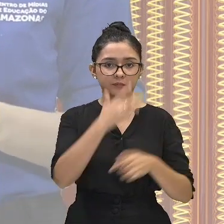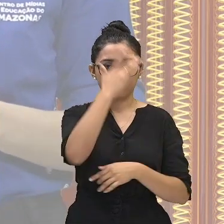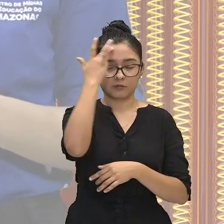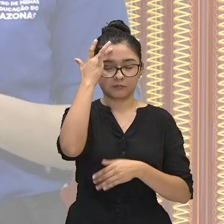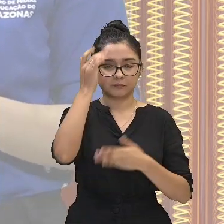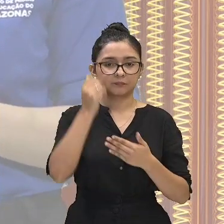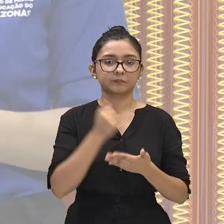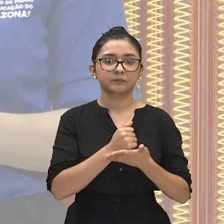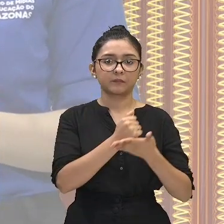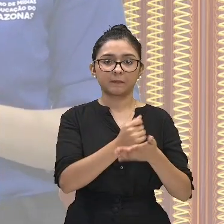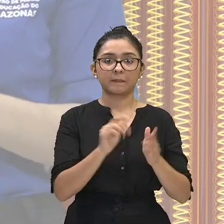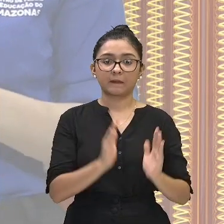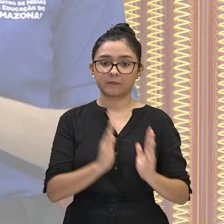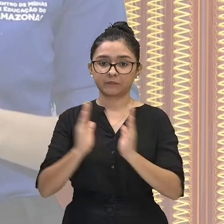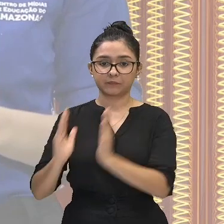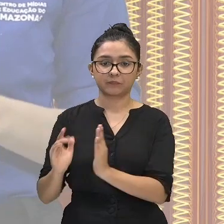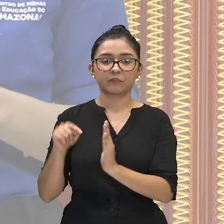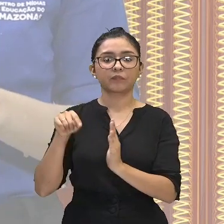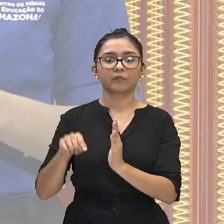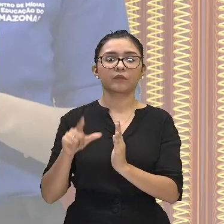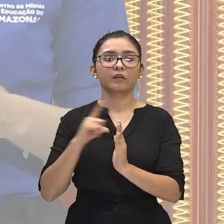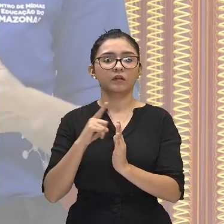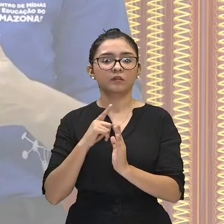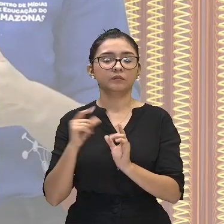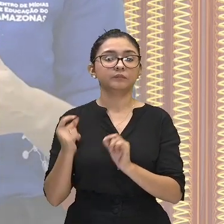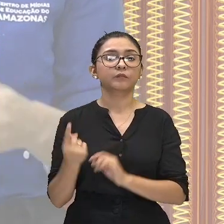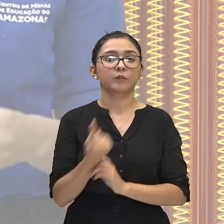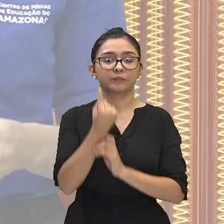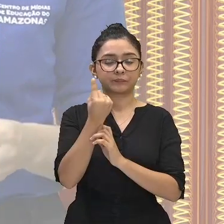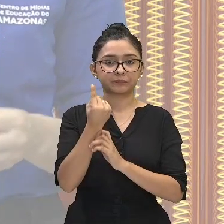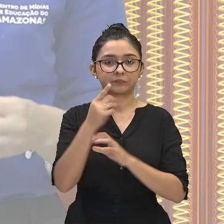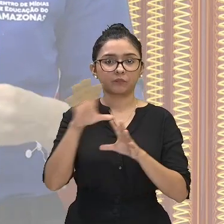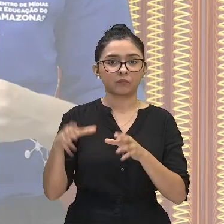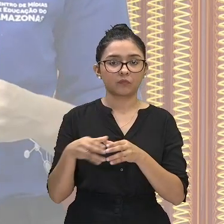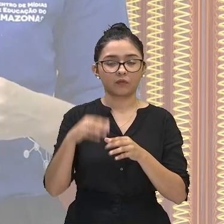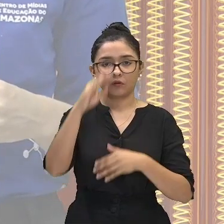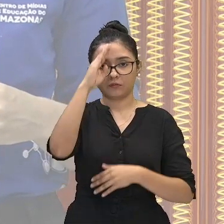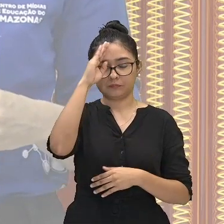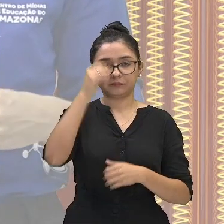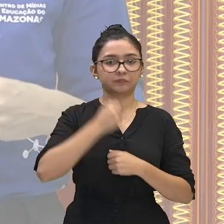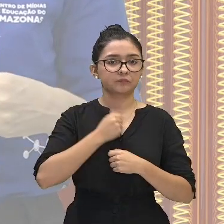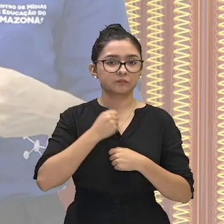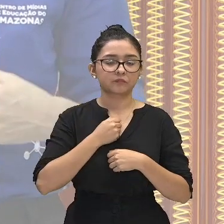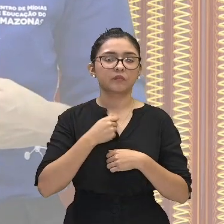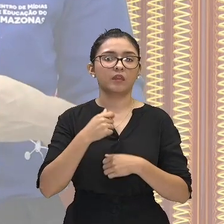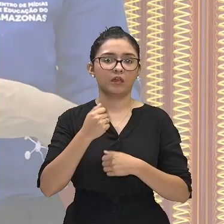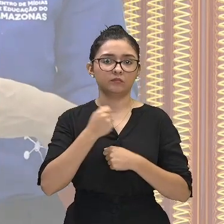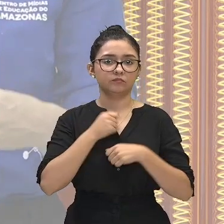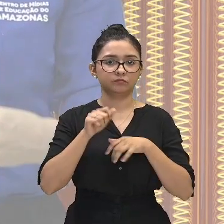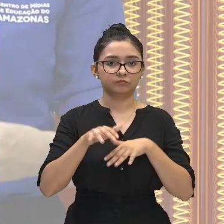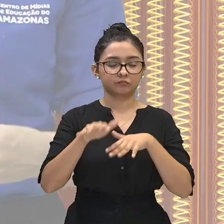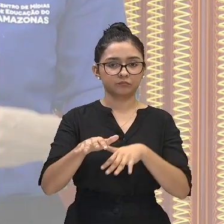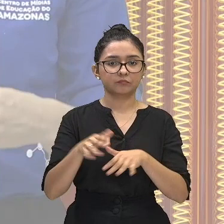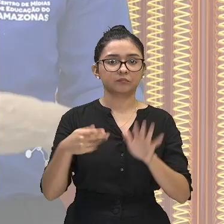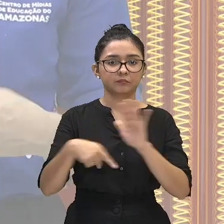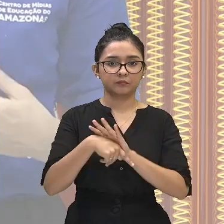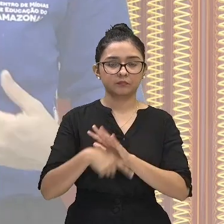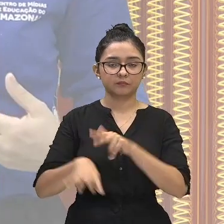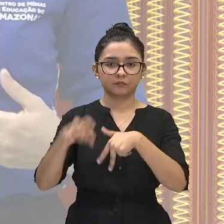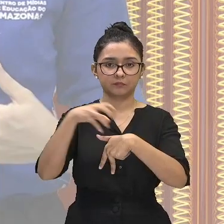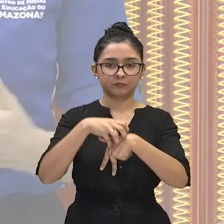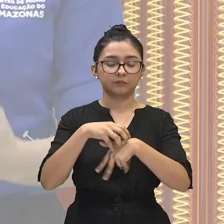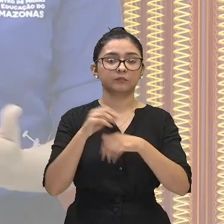que nas monarquias nacionais existe uma unidade militar, existe um exército nacional